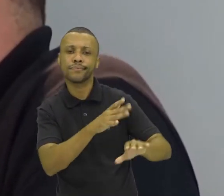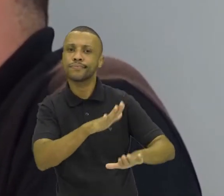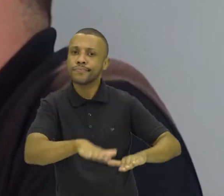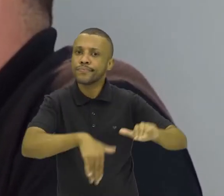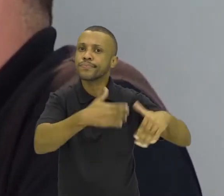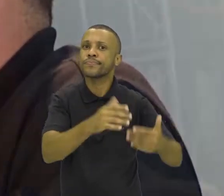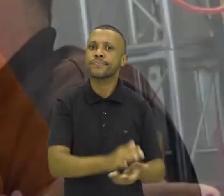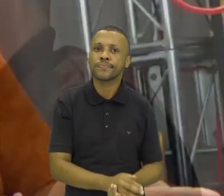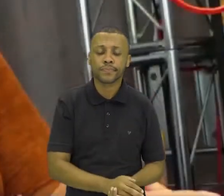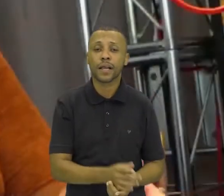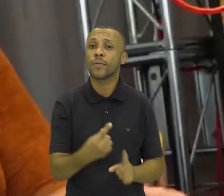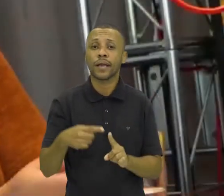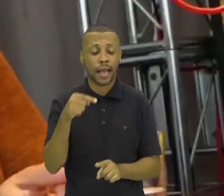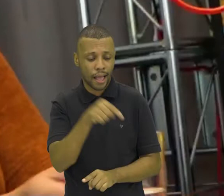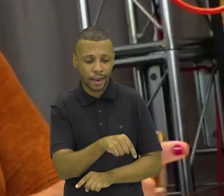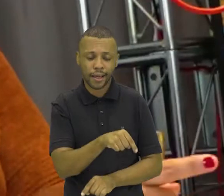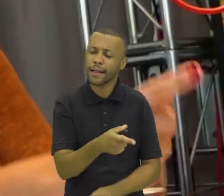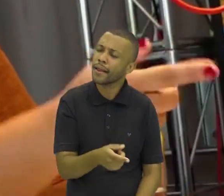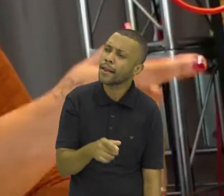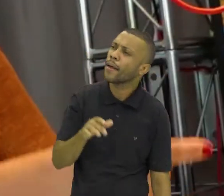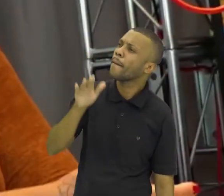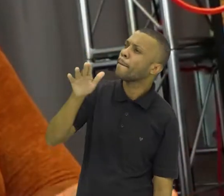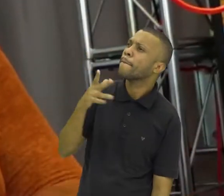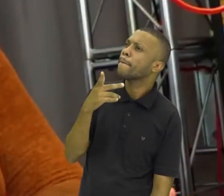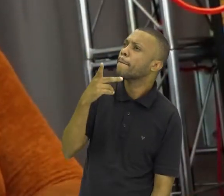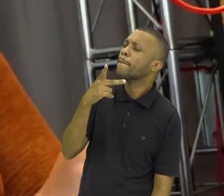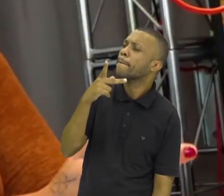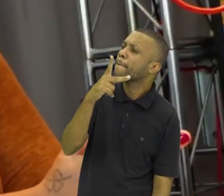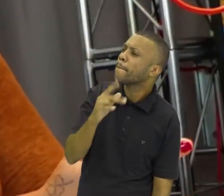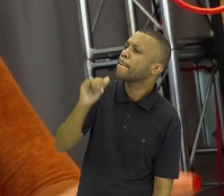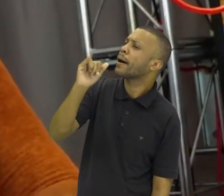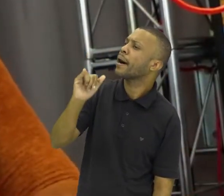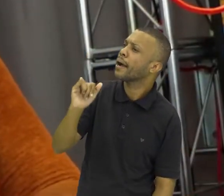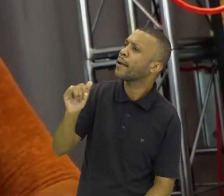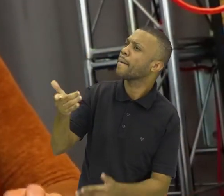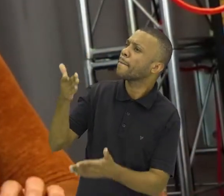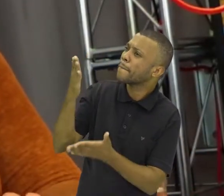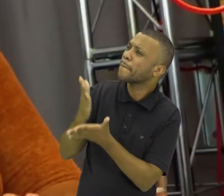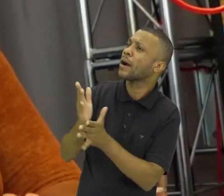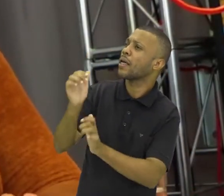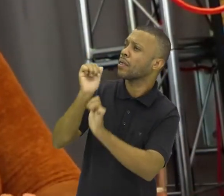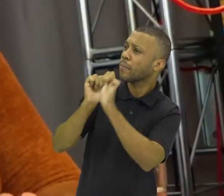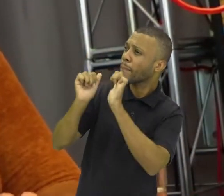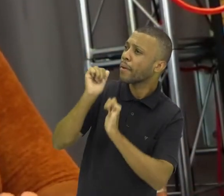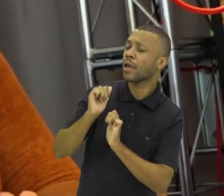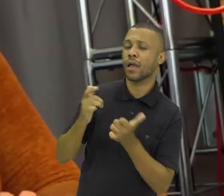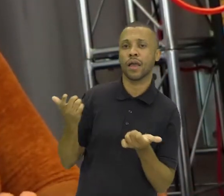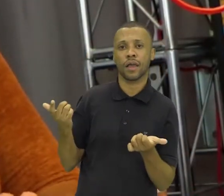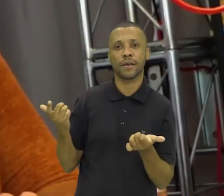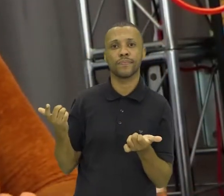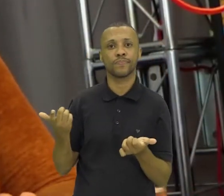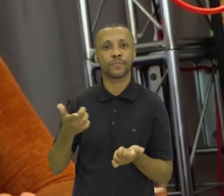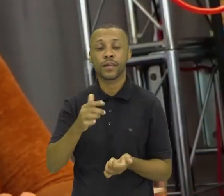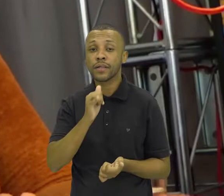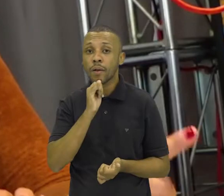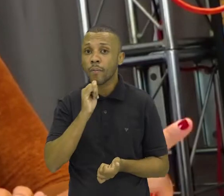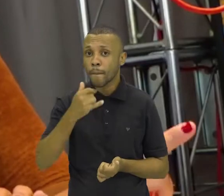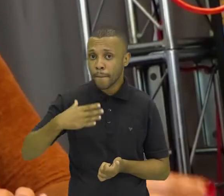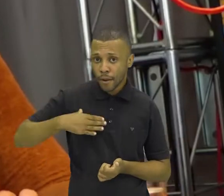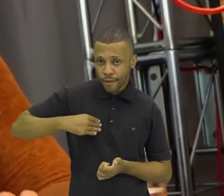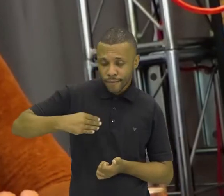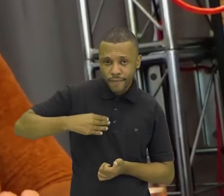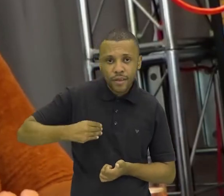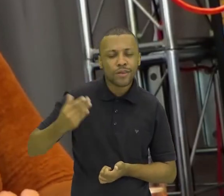Você sabe que a criança fala, né? Pai, você bebeu, não dirige. A melhor palestra é a pequenininho. Eles entregam tudo. Bom, os